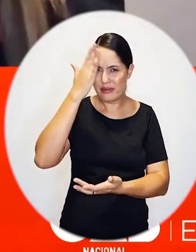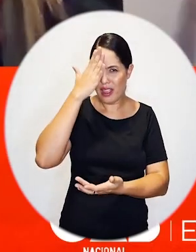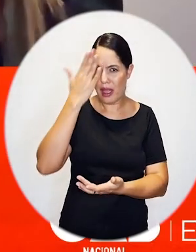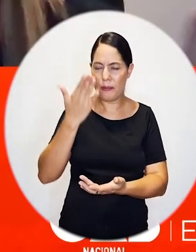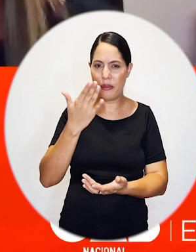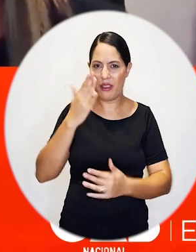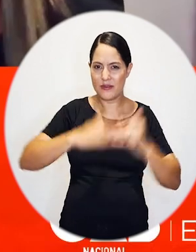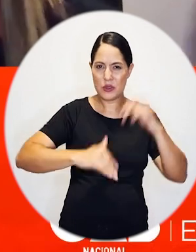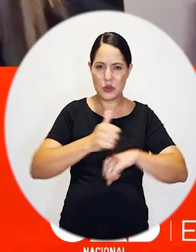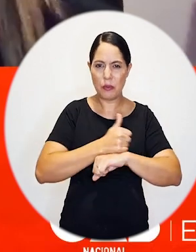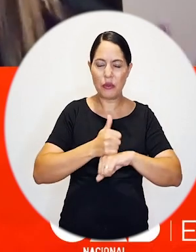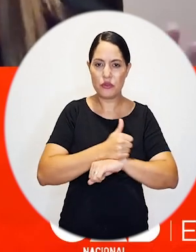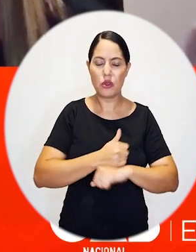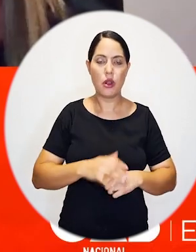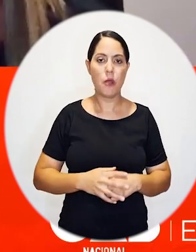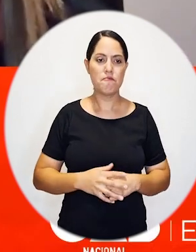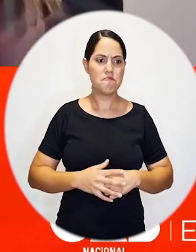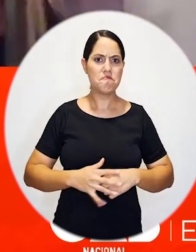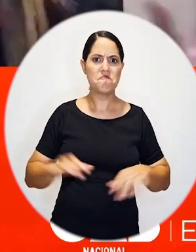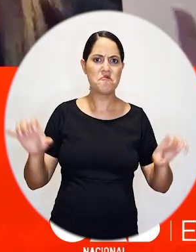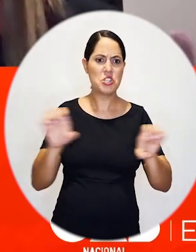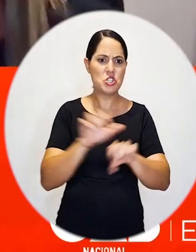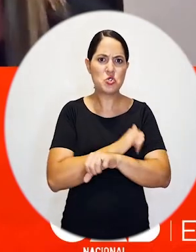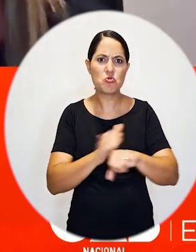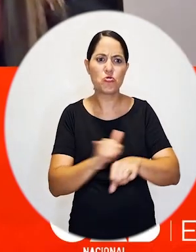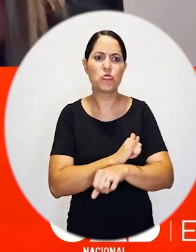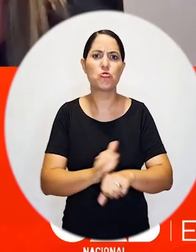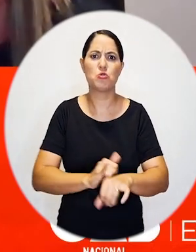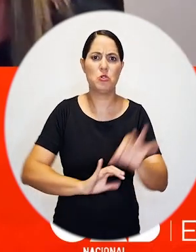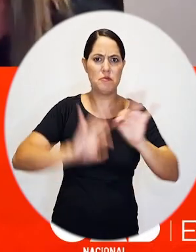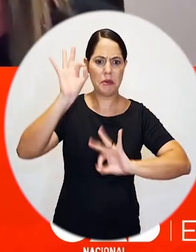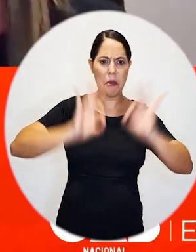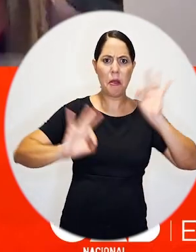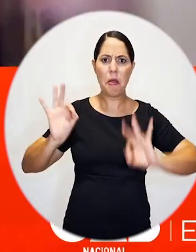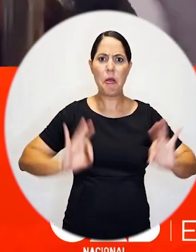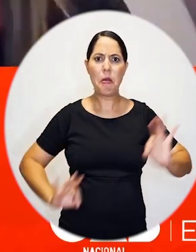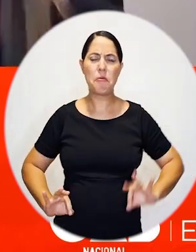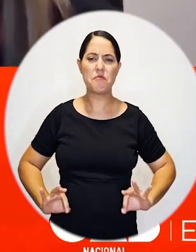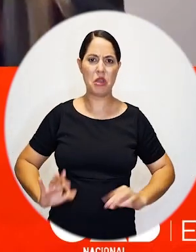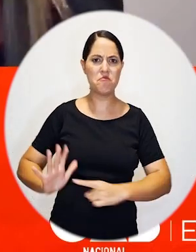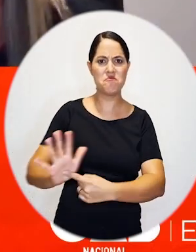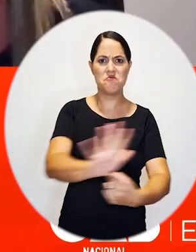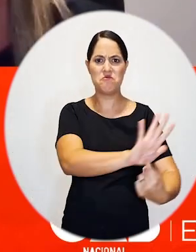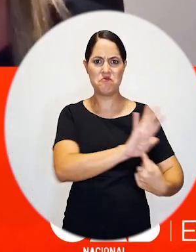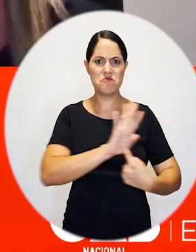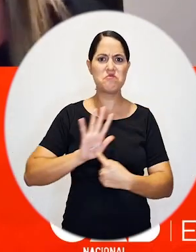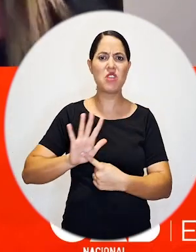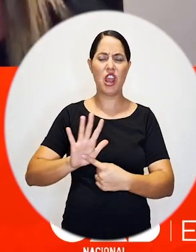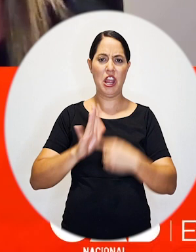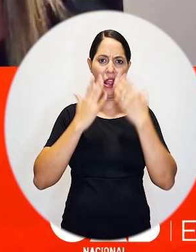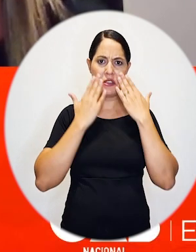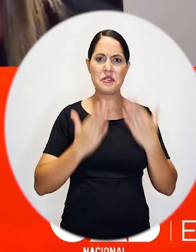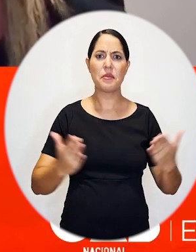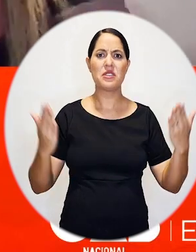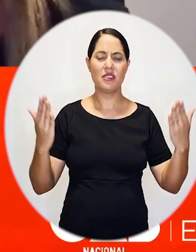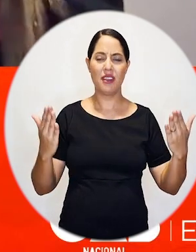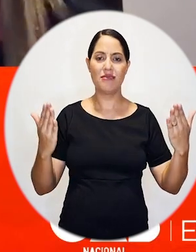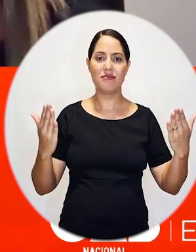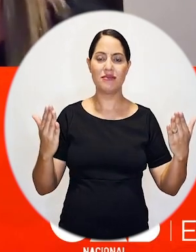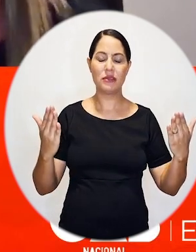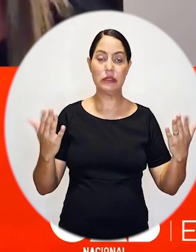sabe aquele profissional que ele se arma todo, ele se maquia todo para poder